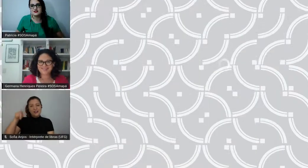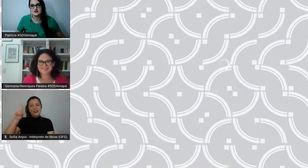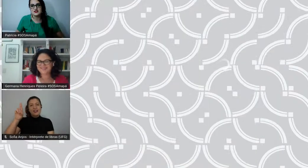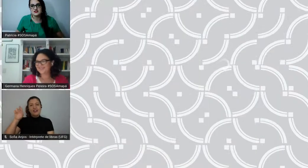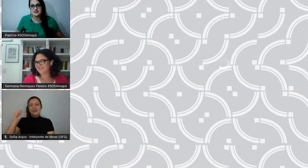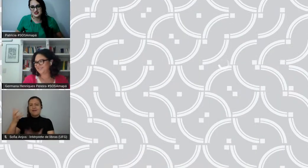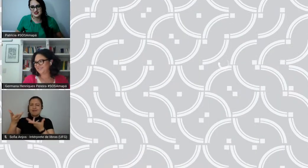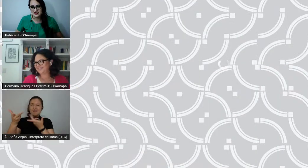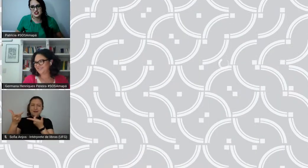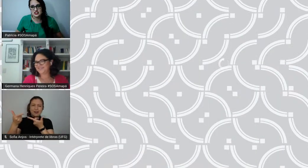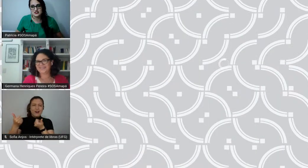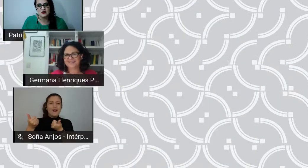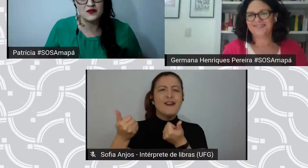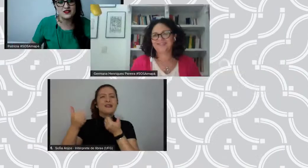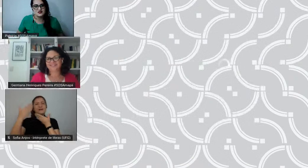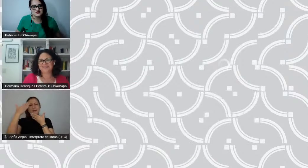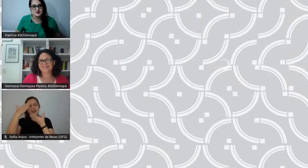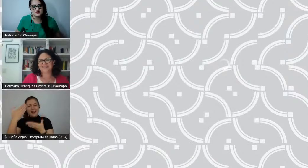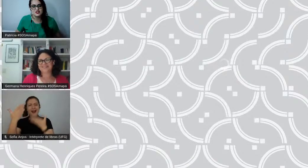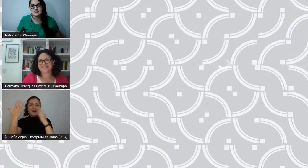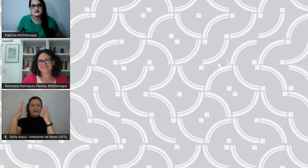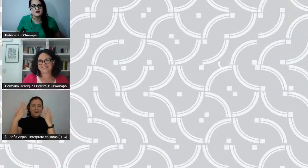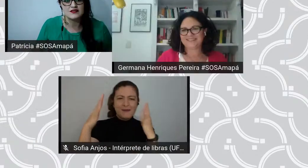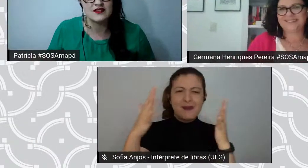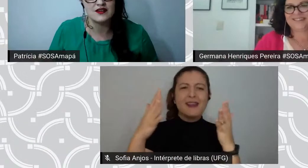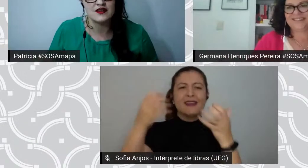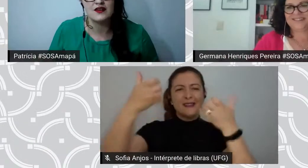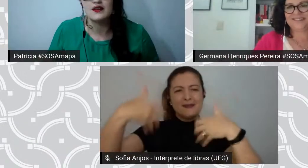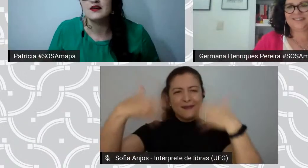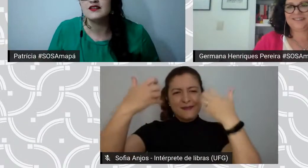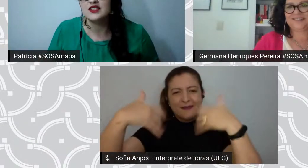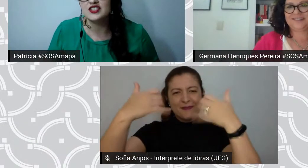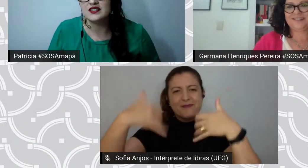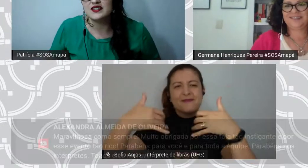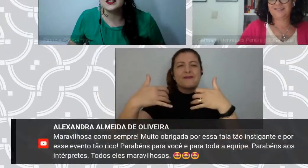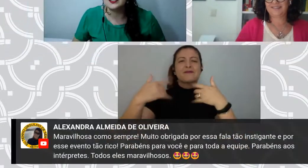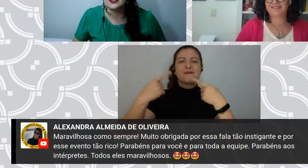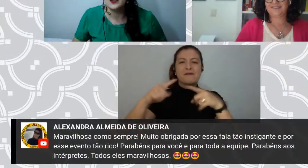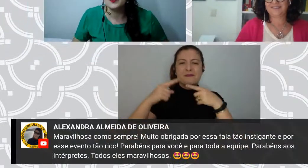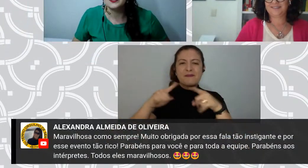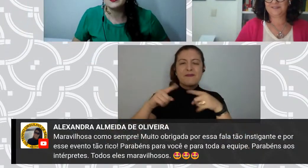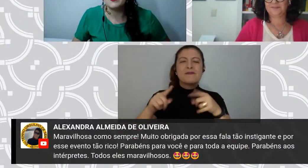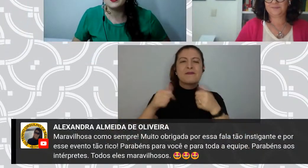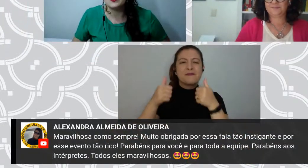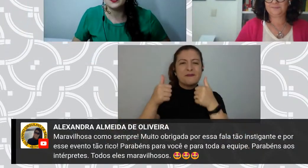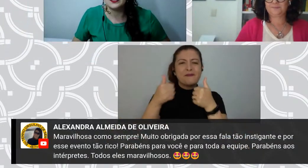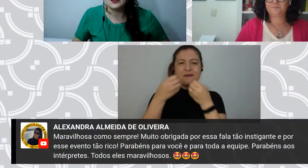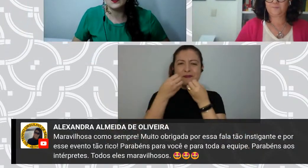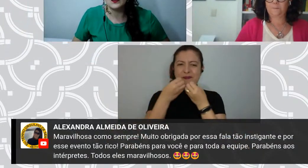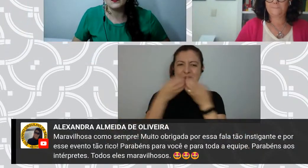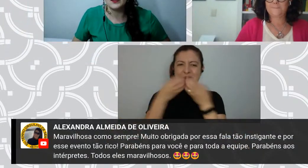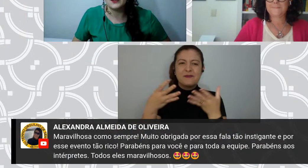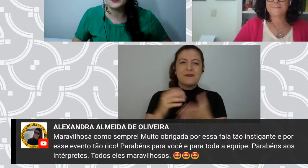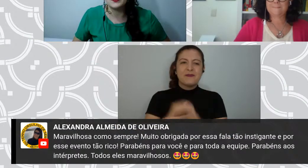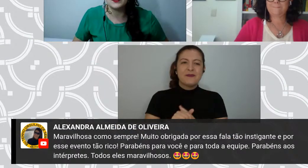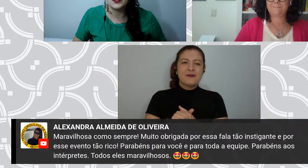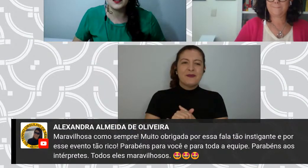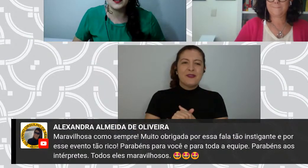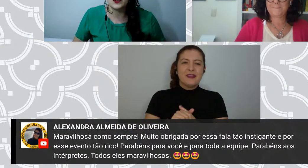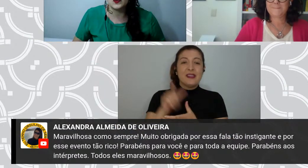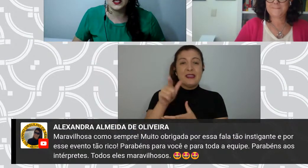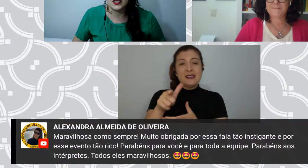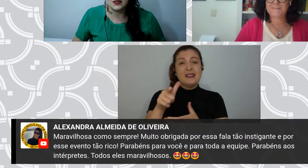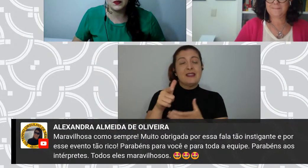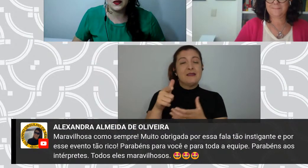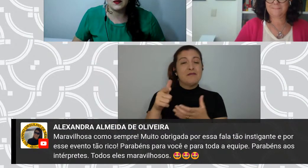essa fala tão instigante. Opa, só um minutinho. Tão instigante, por esse evento rico. Parabéns para